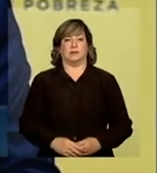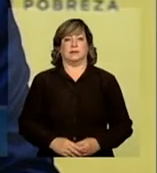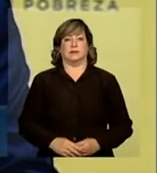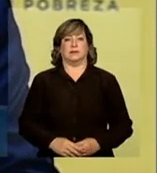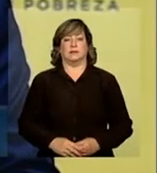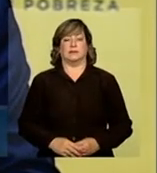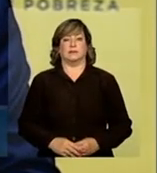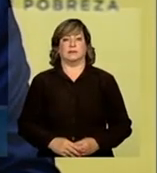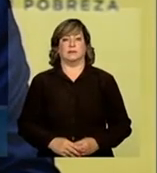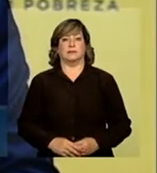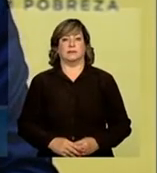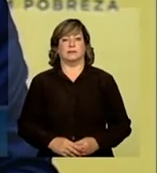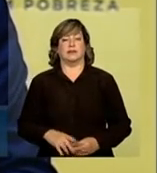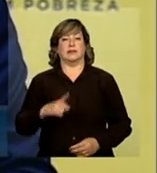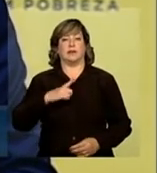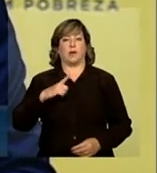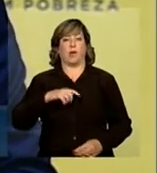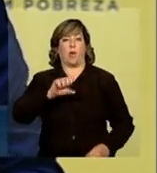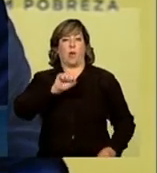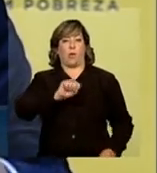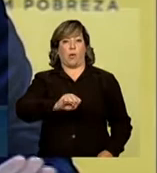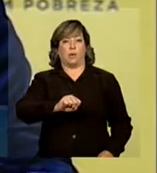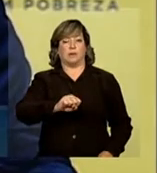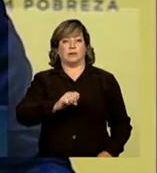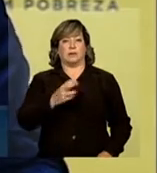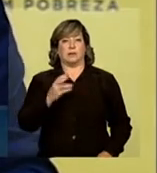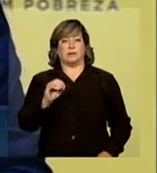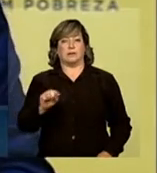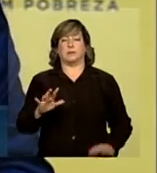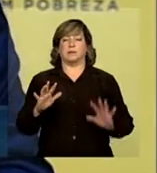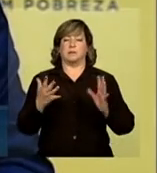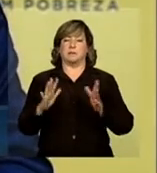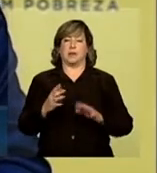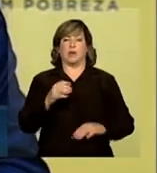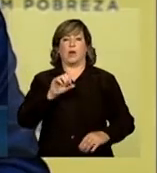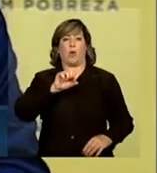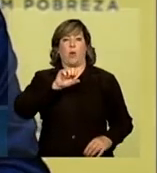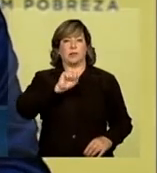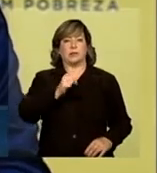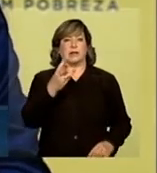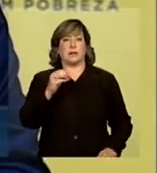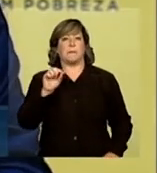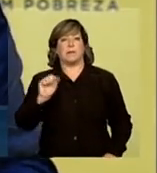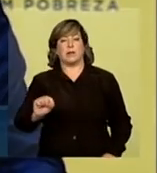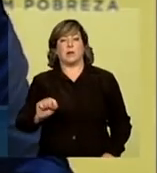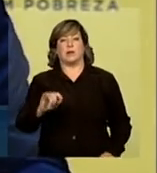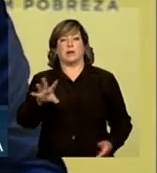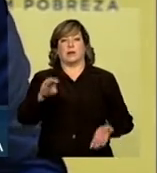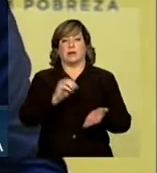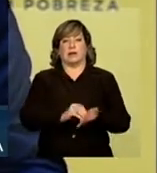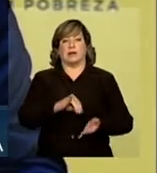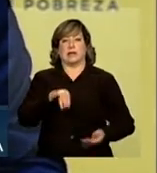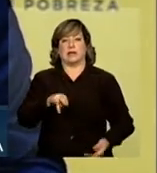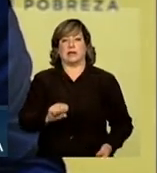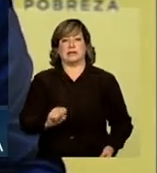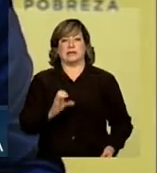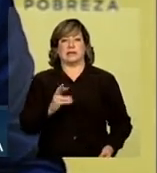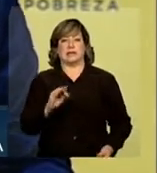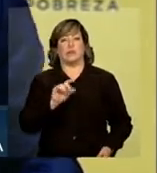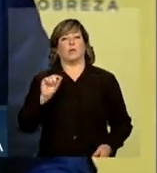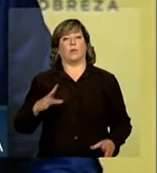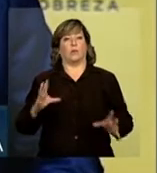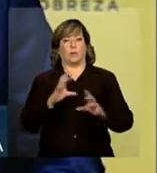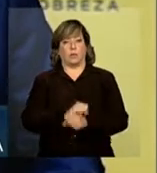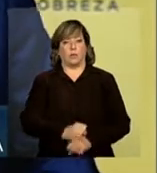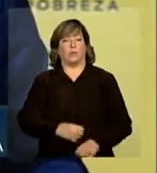os sons são 830 mil em torno de 830 mil inscrições né mas o que vale aqui é o número de inscritos